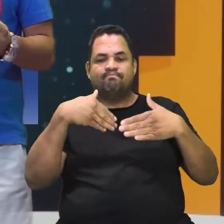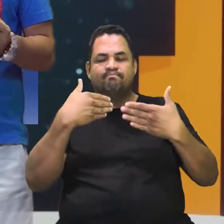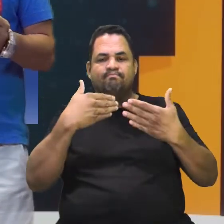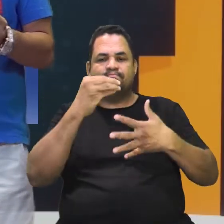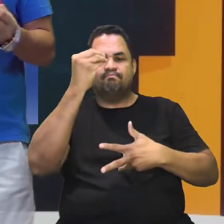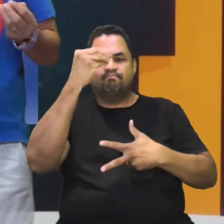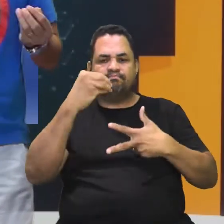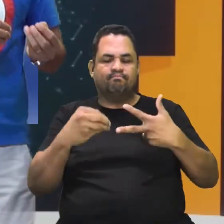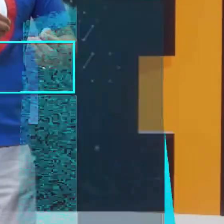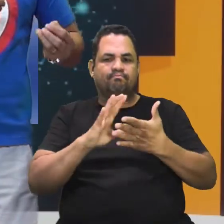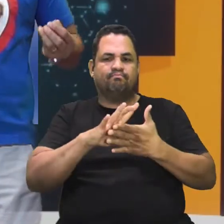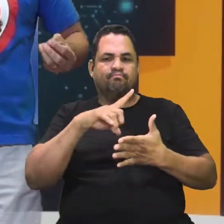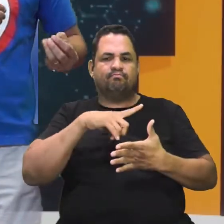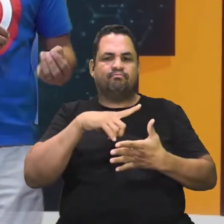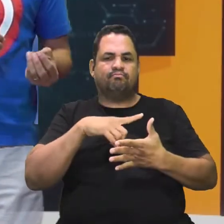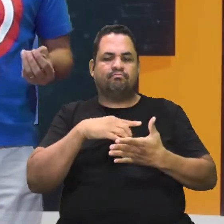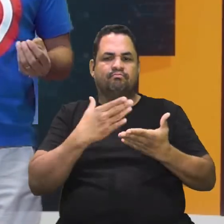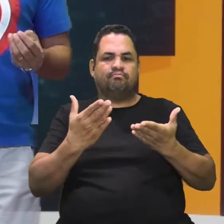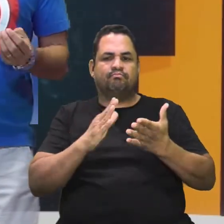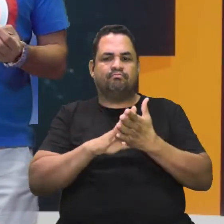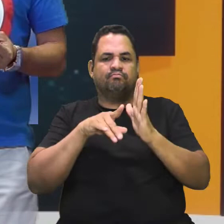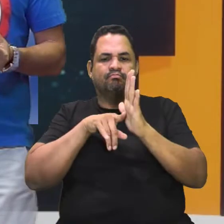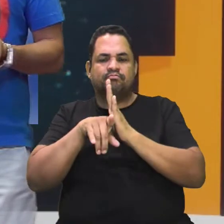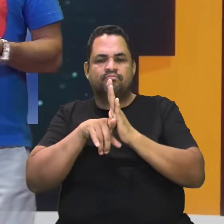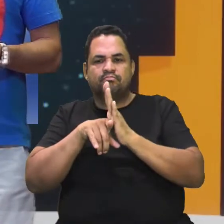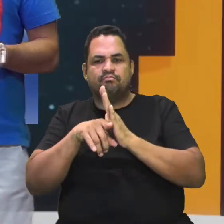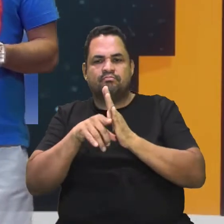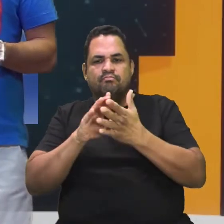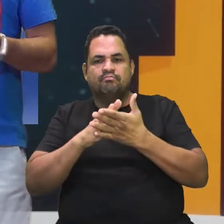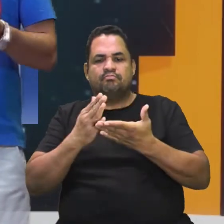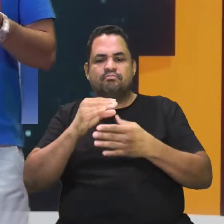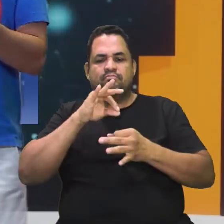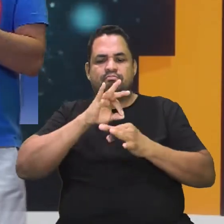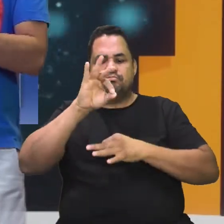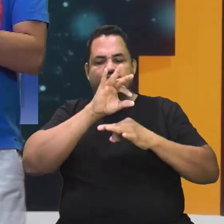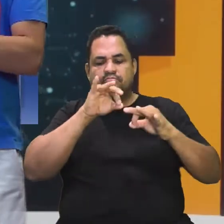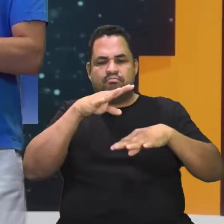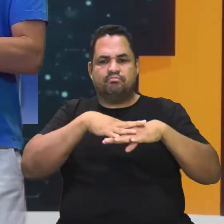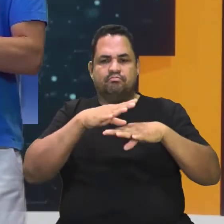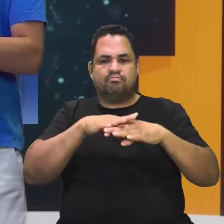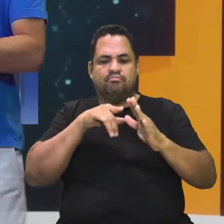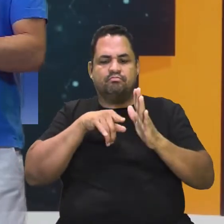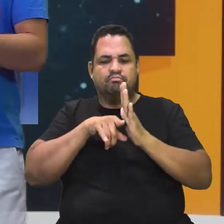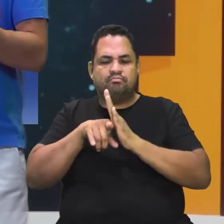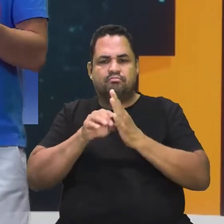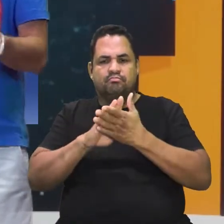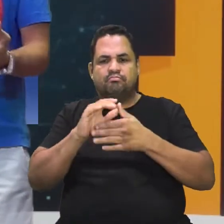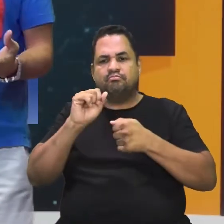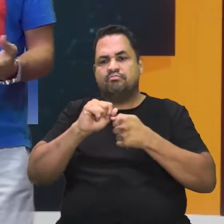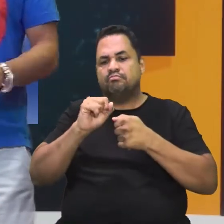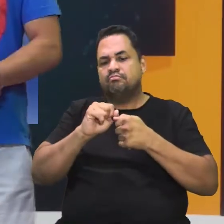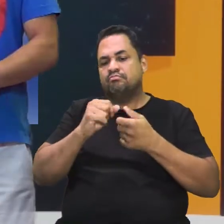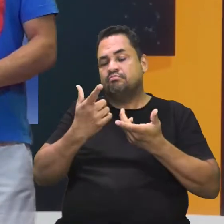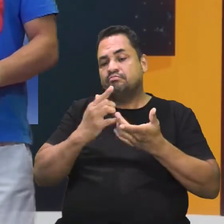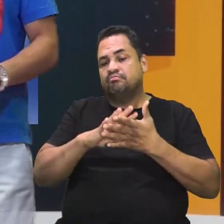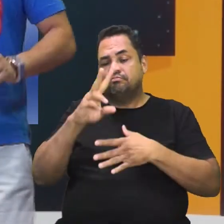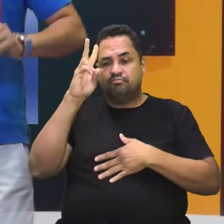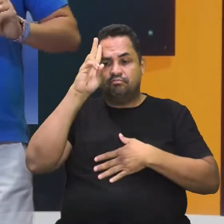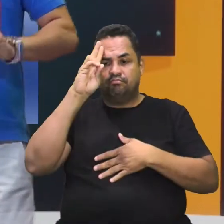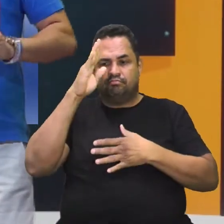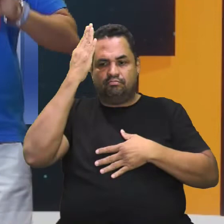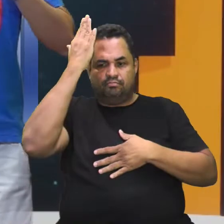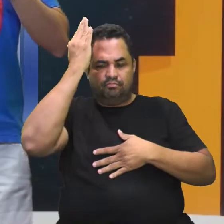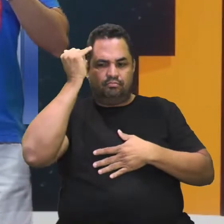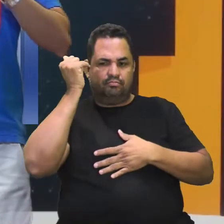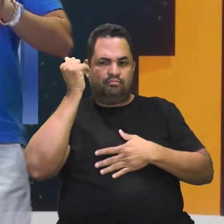cobra questões que envolvem essa análise de geometria analítica, ele sempre dá o destaque de fazer você lembrar.